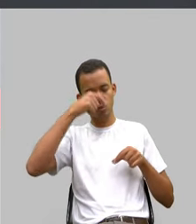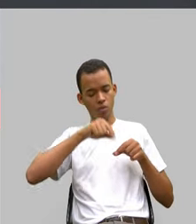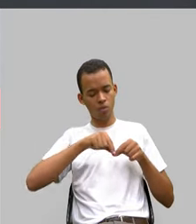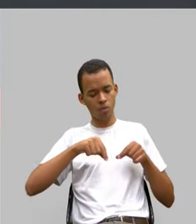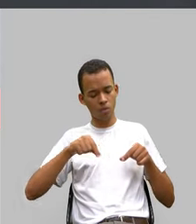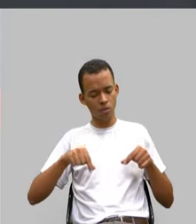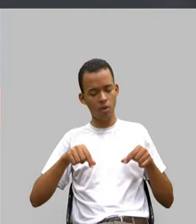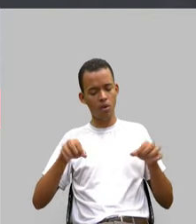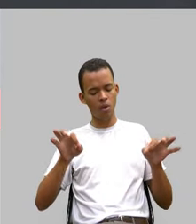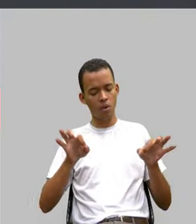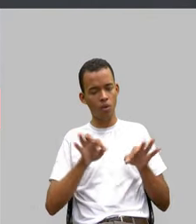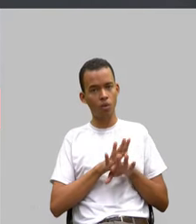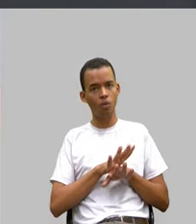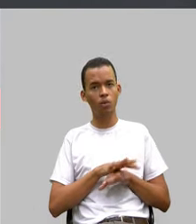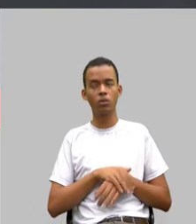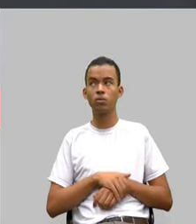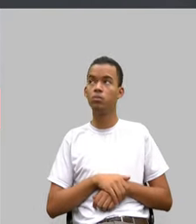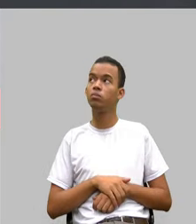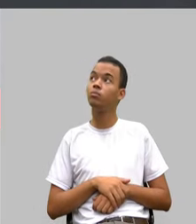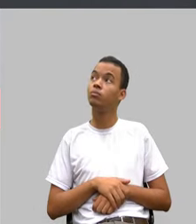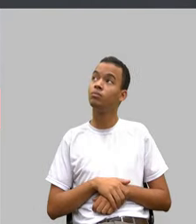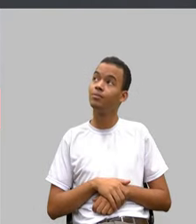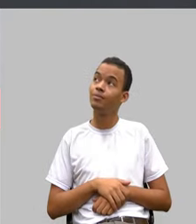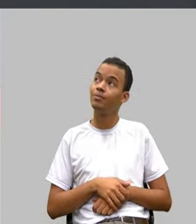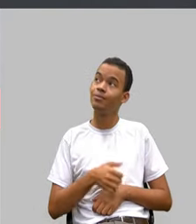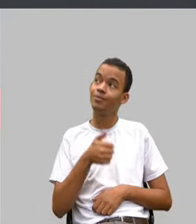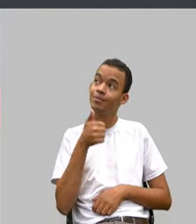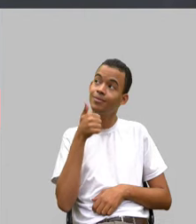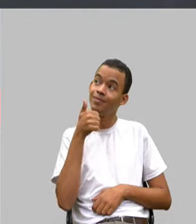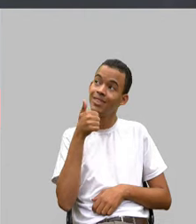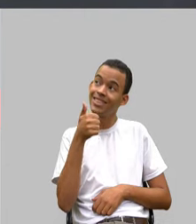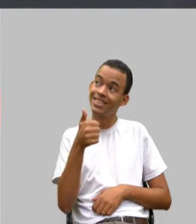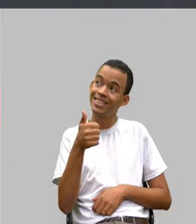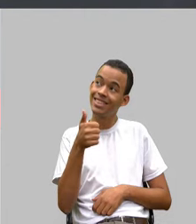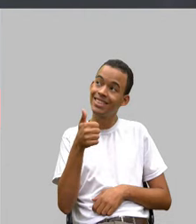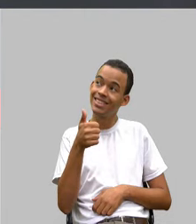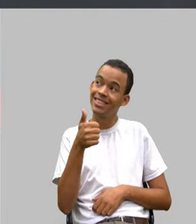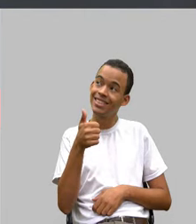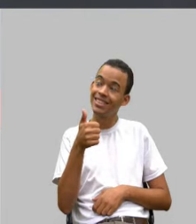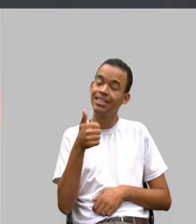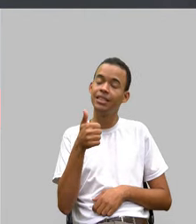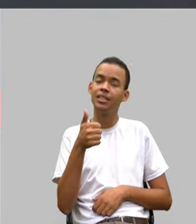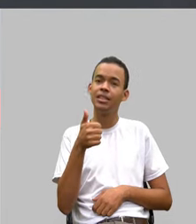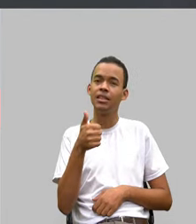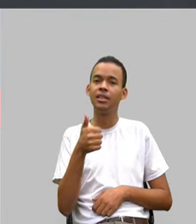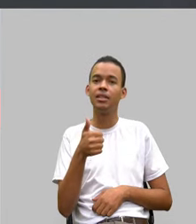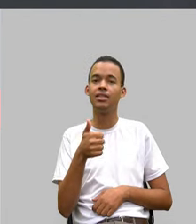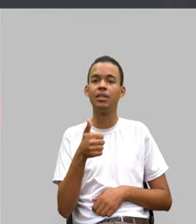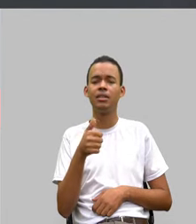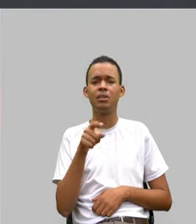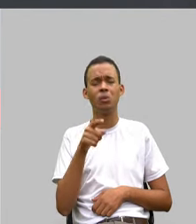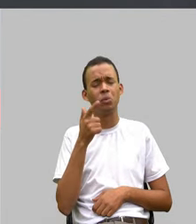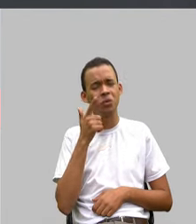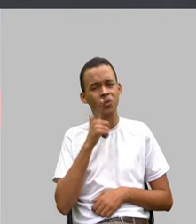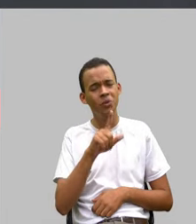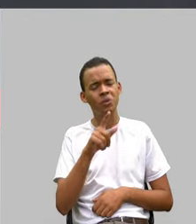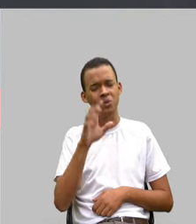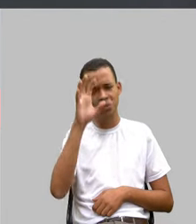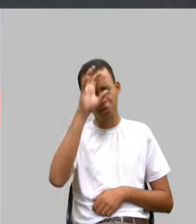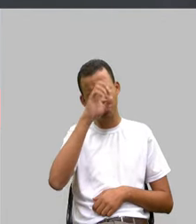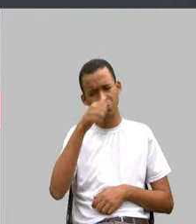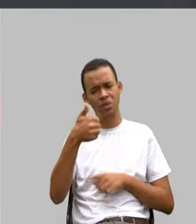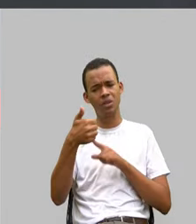mim e ele fez um joia e ele deu um sorriso então ele sabia dar joia ele ele era